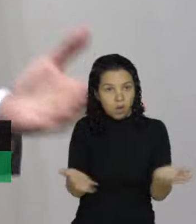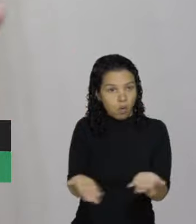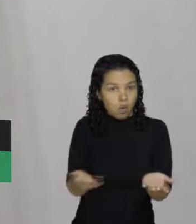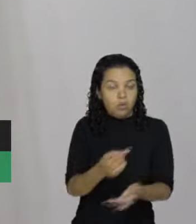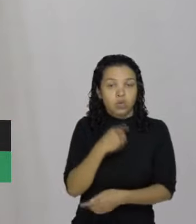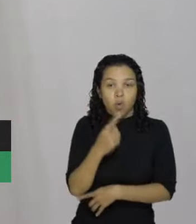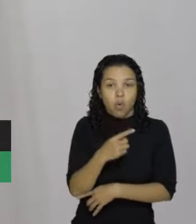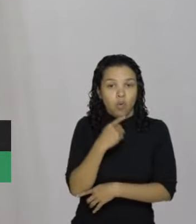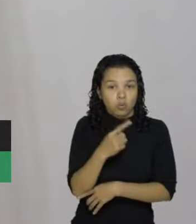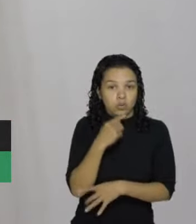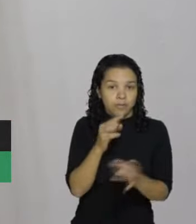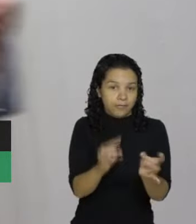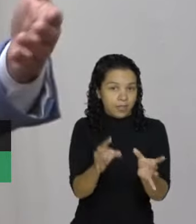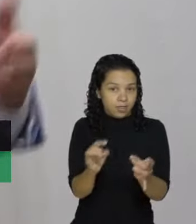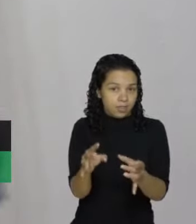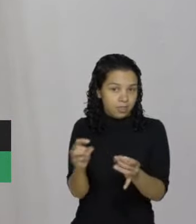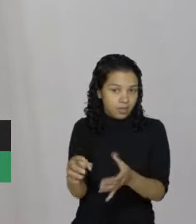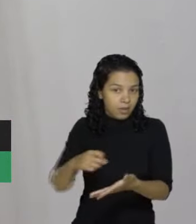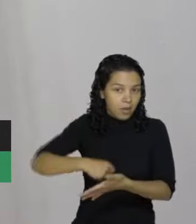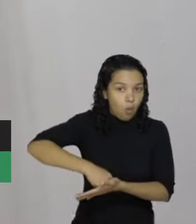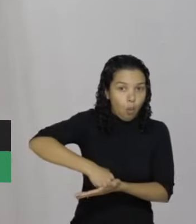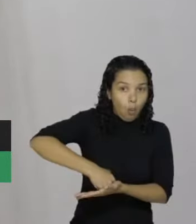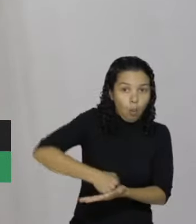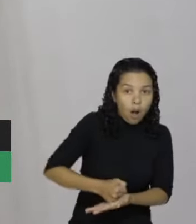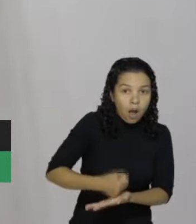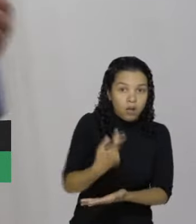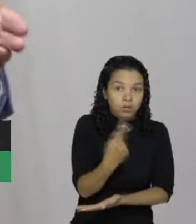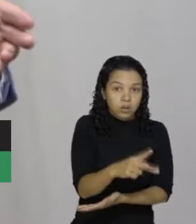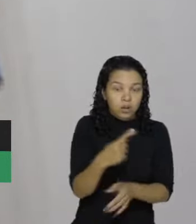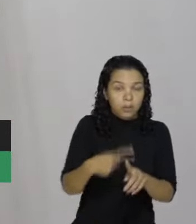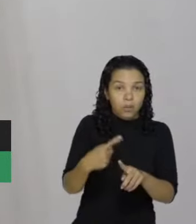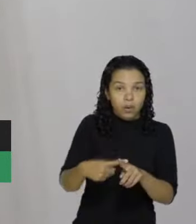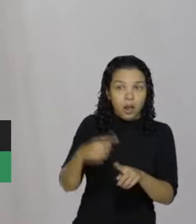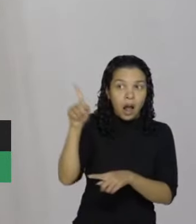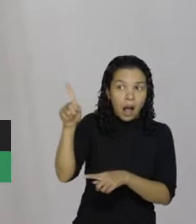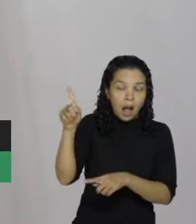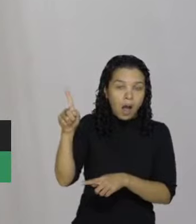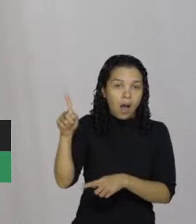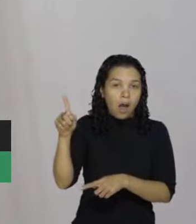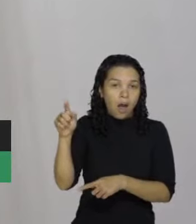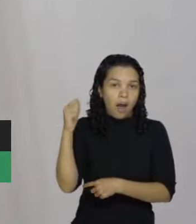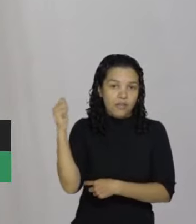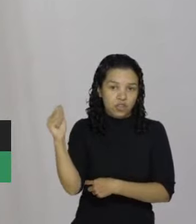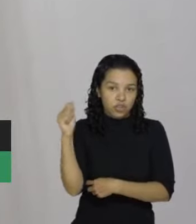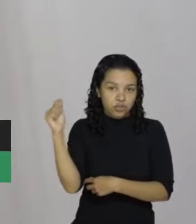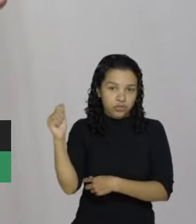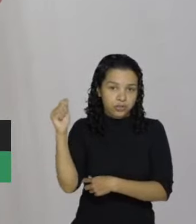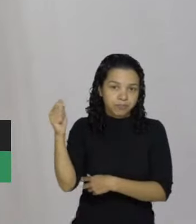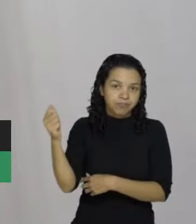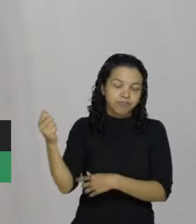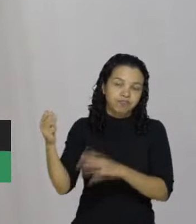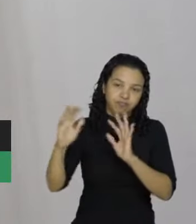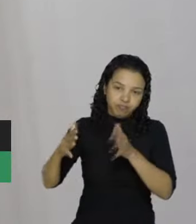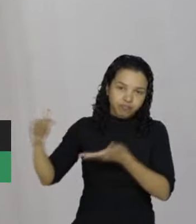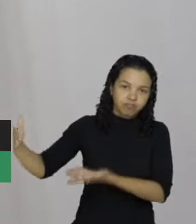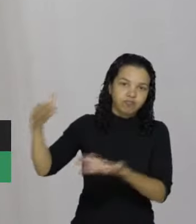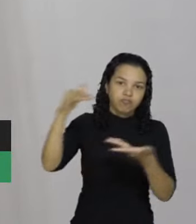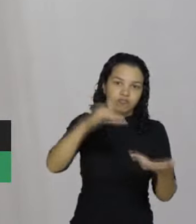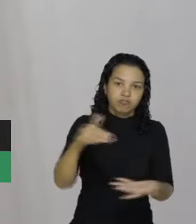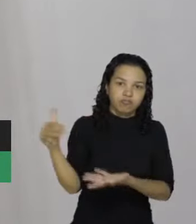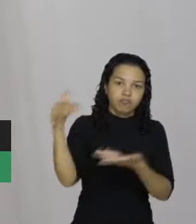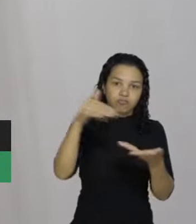conseguindo colocar o seu alho no mercado porque já teve o alho argentino que entrou em grande escala